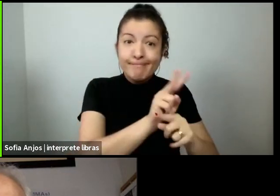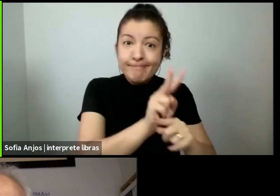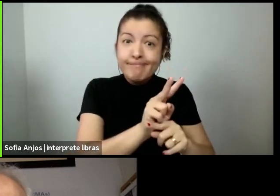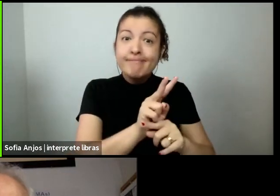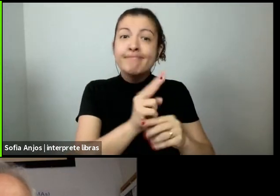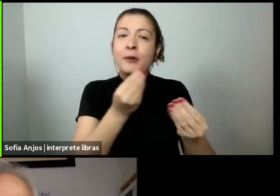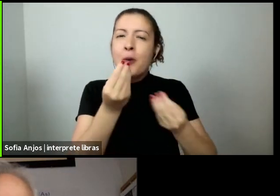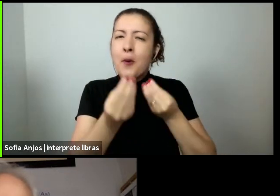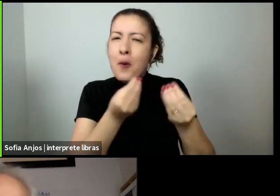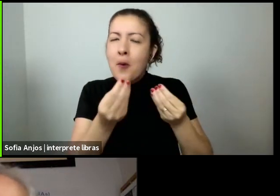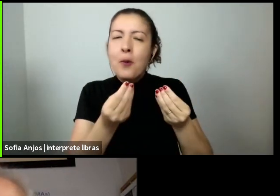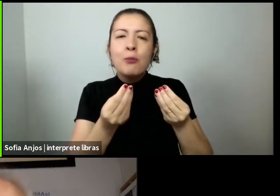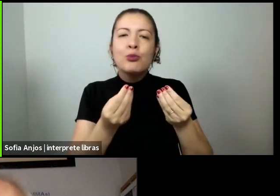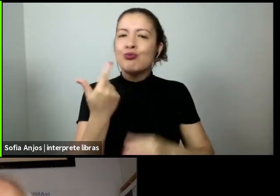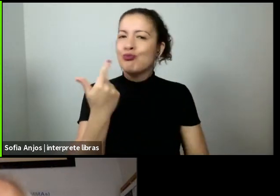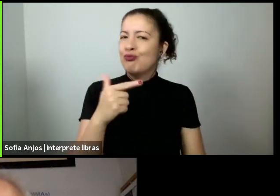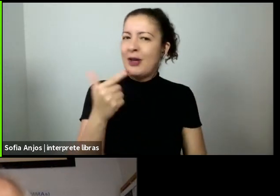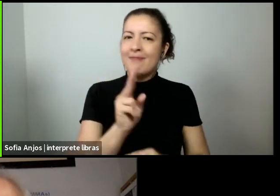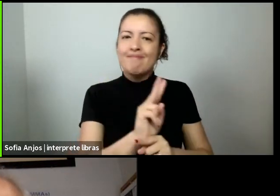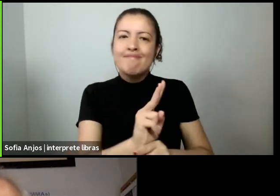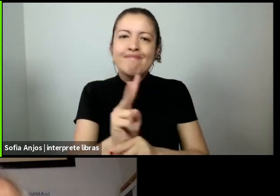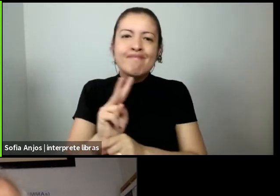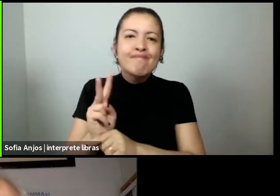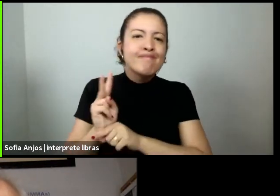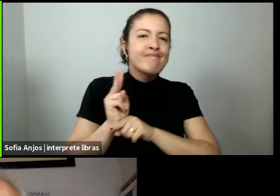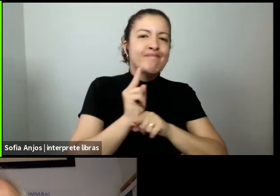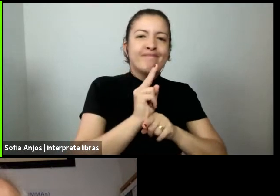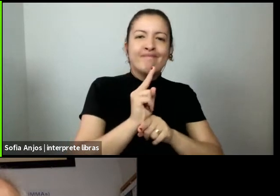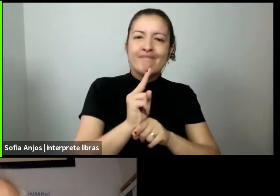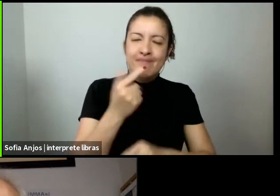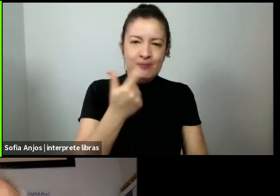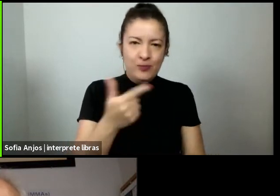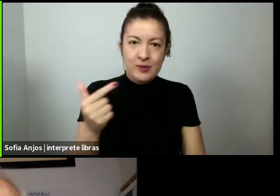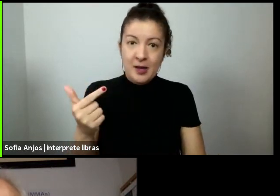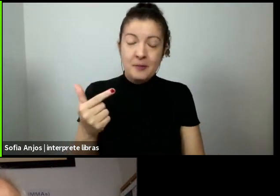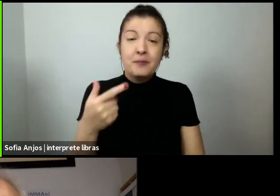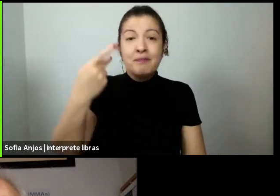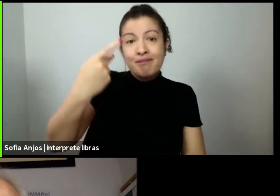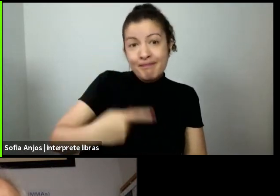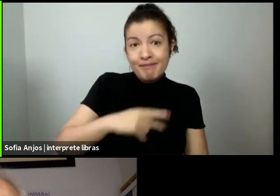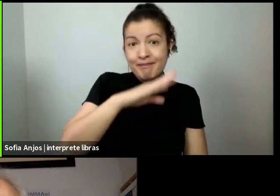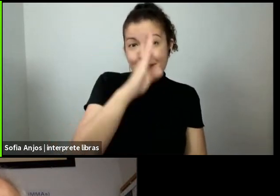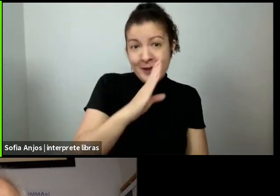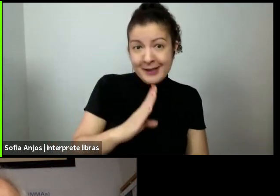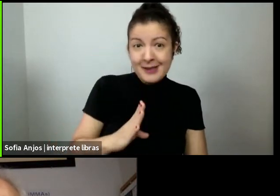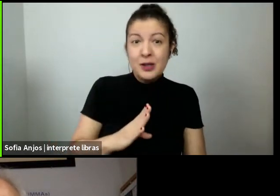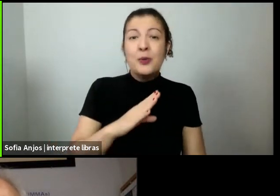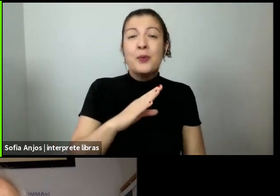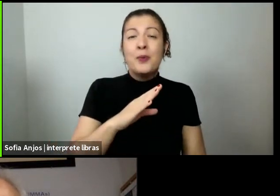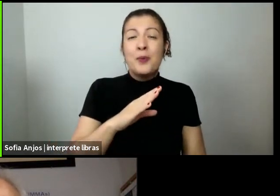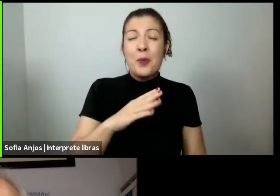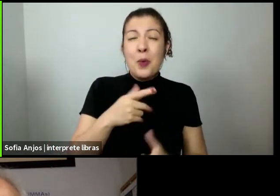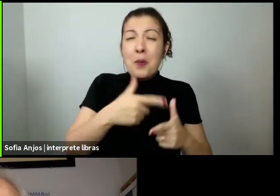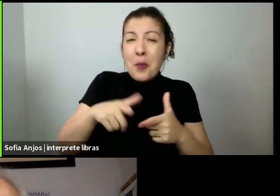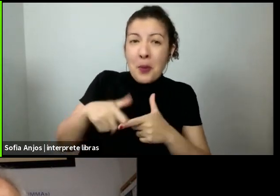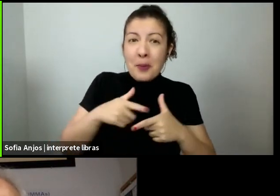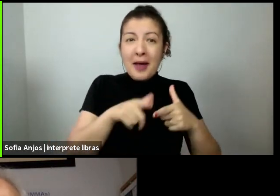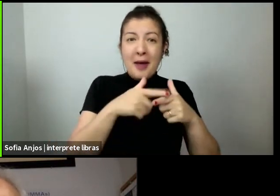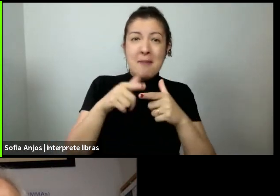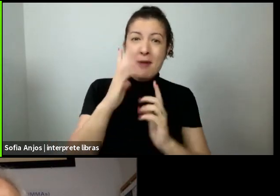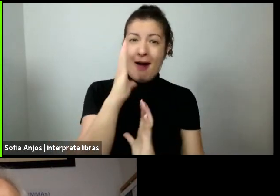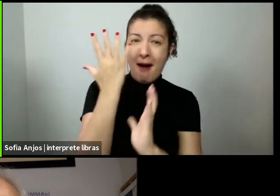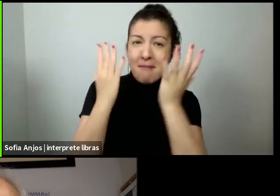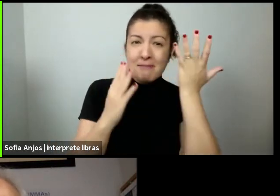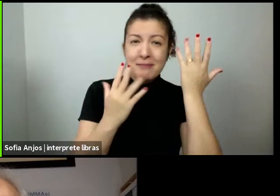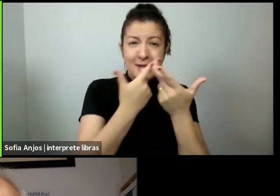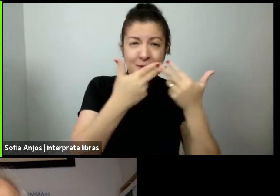e raramente dá atenção aos problemas ambientais. Então a pergunta dele é se você poderia desenvolver um pouco